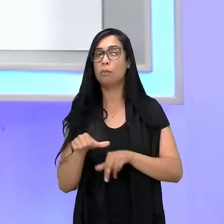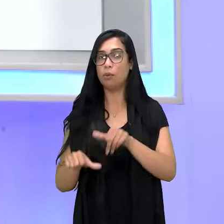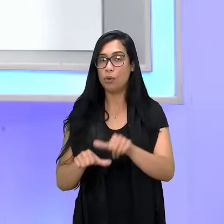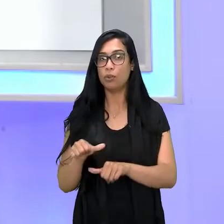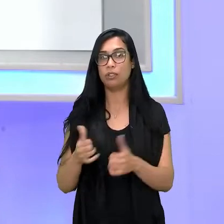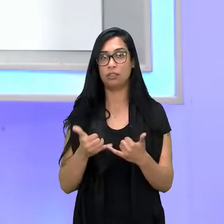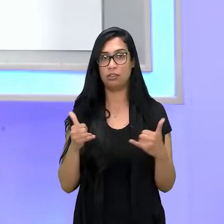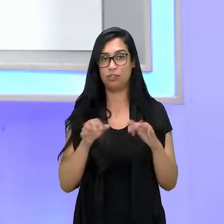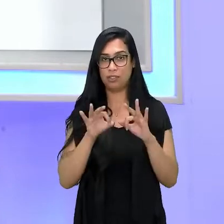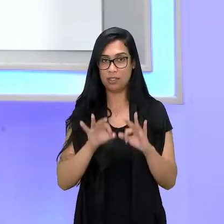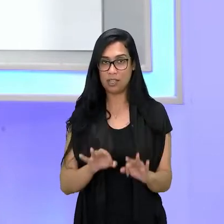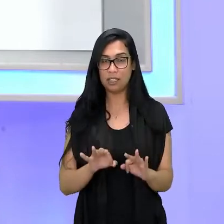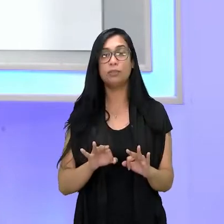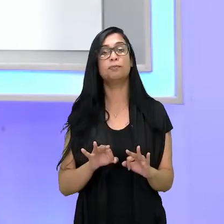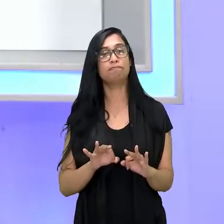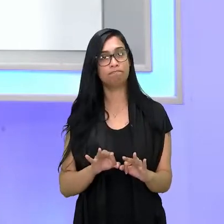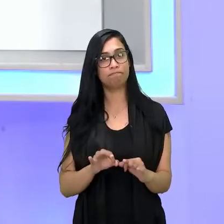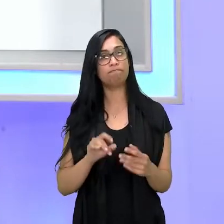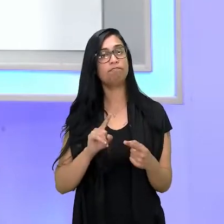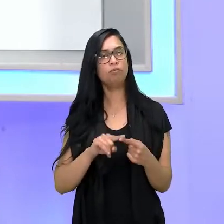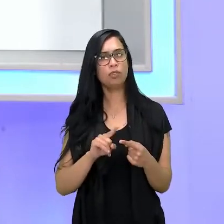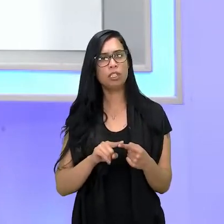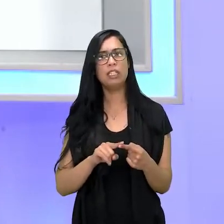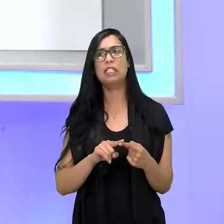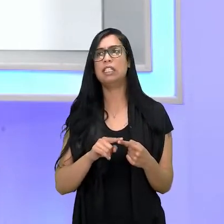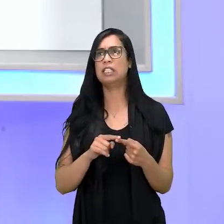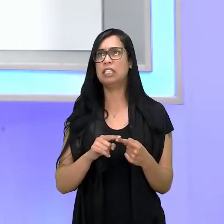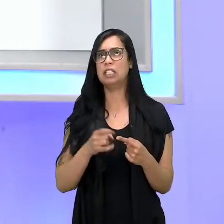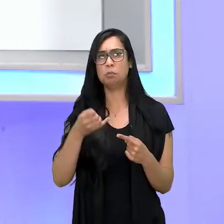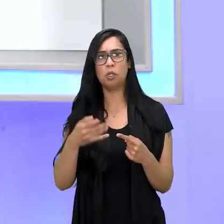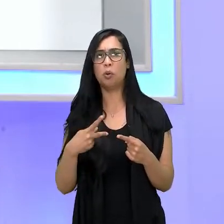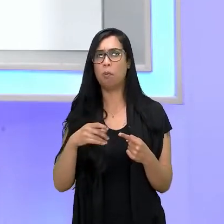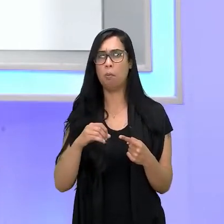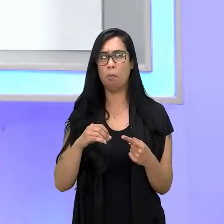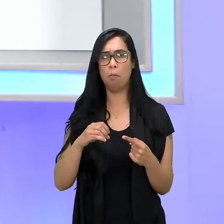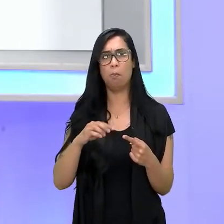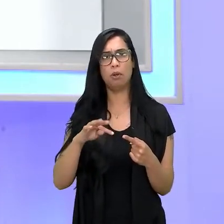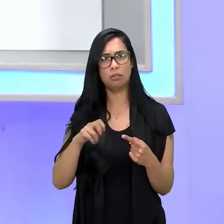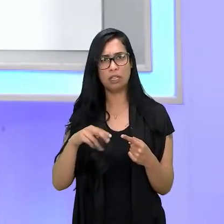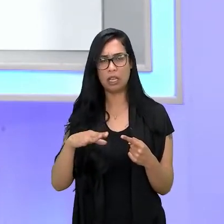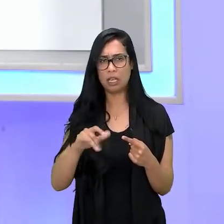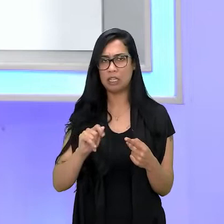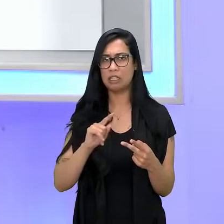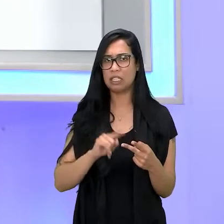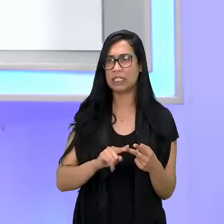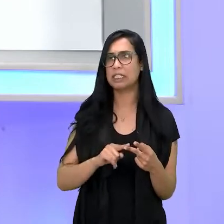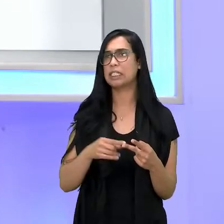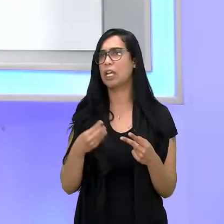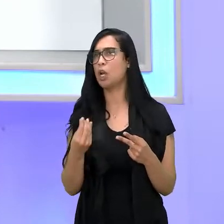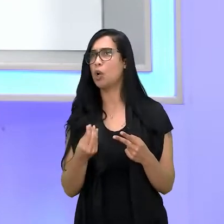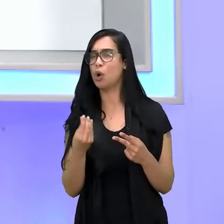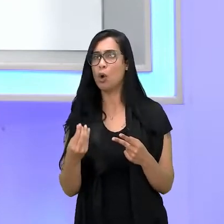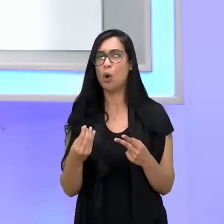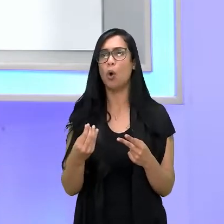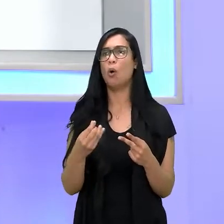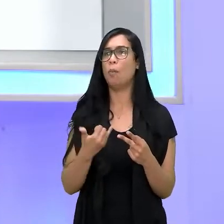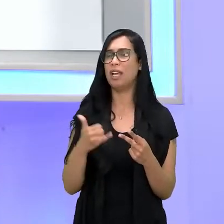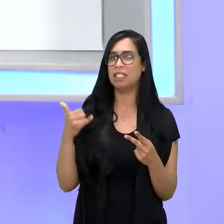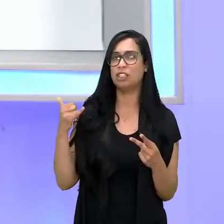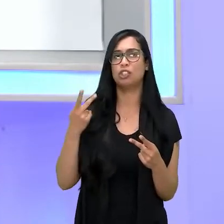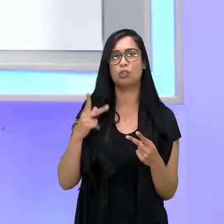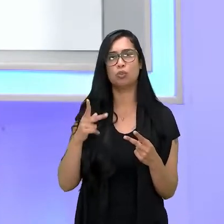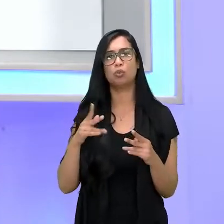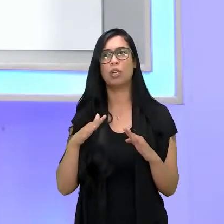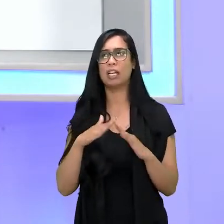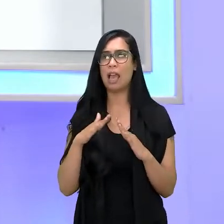falou um pouquinho sobre potência, a gente falou sobre o cálculo de consumo energético da nossa casa, que depende da